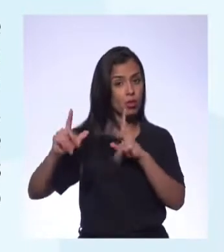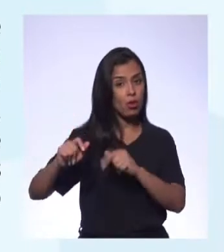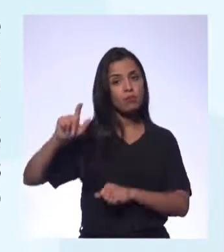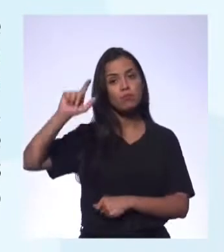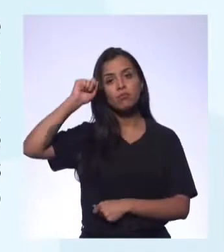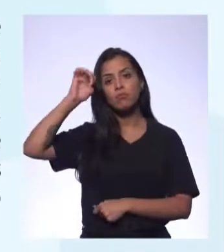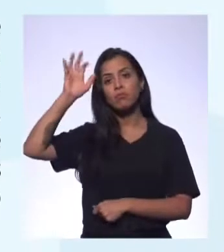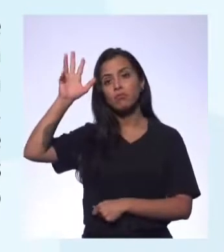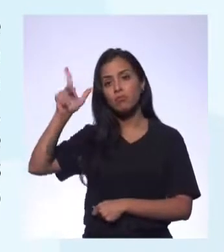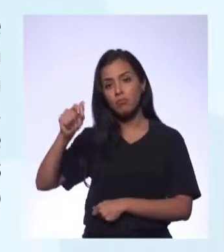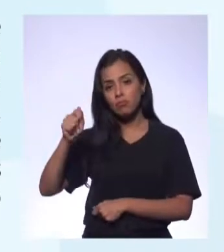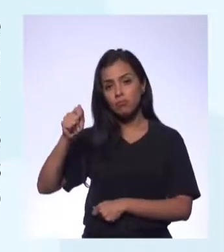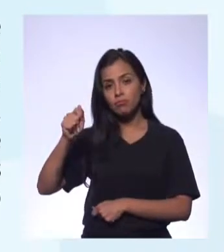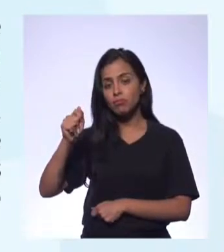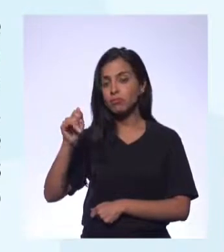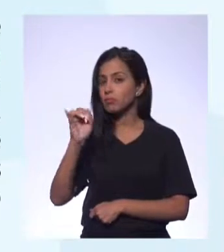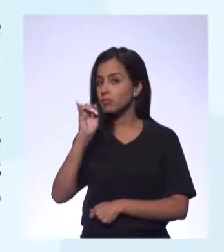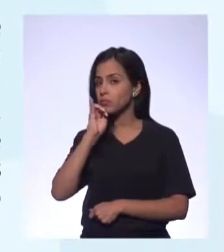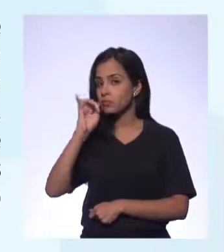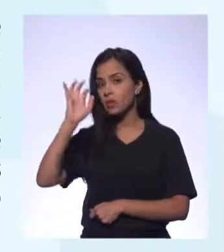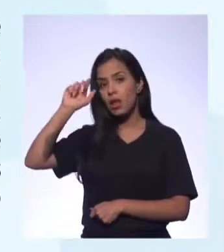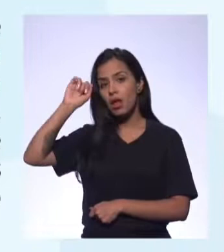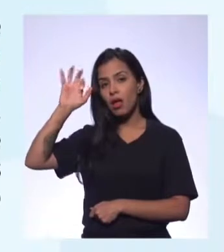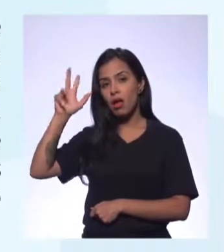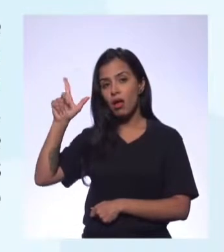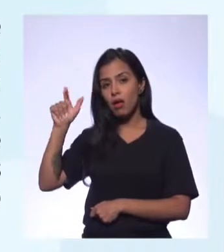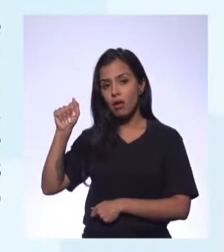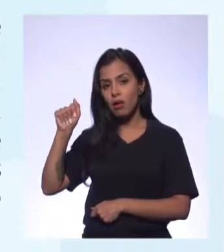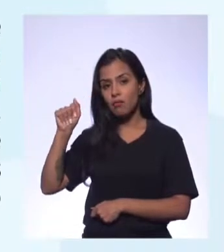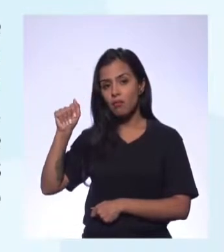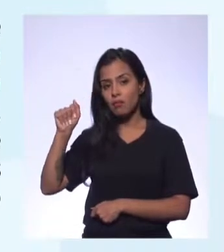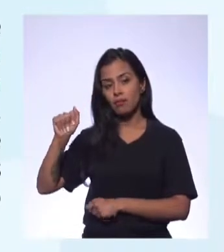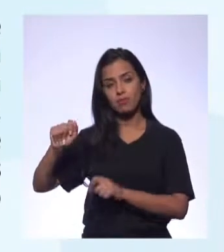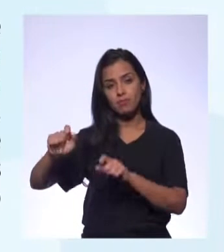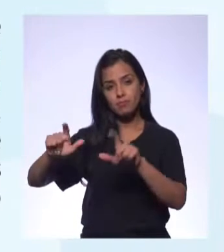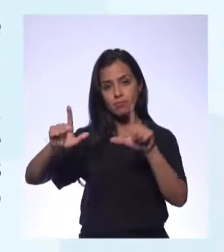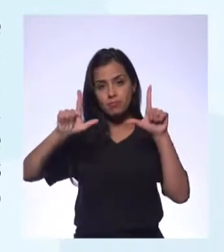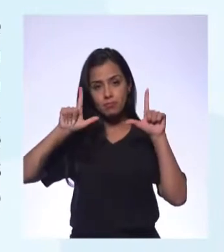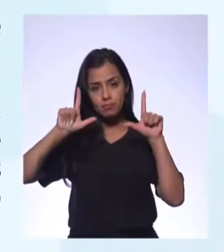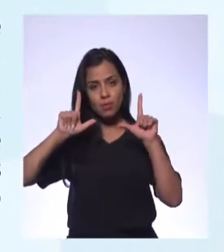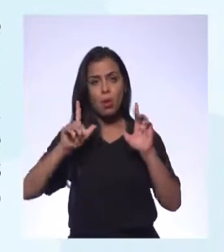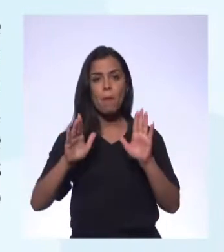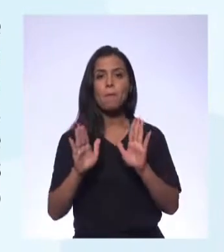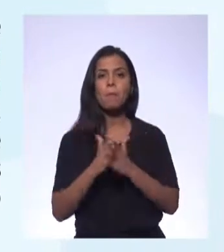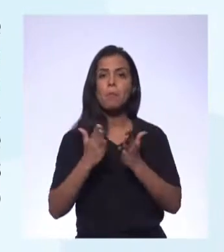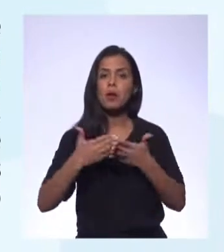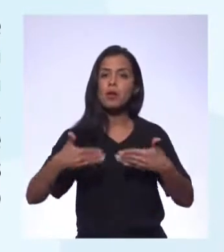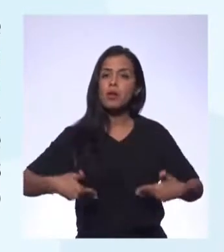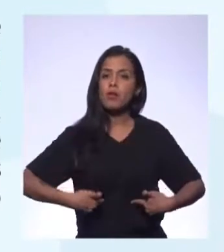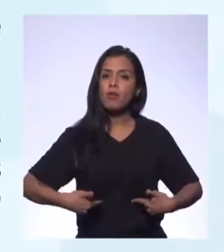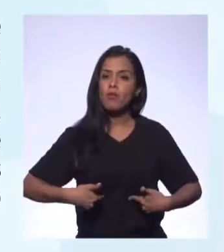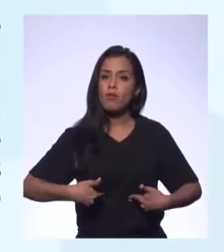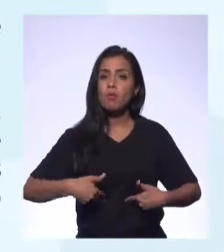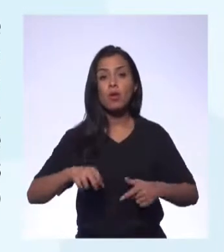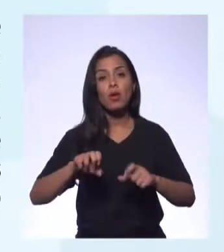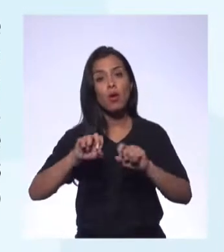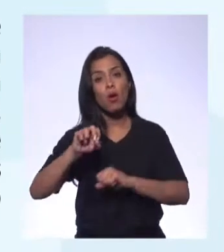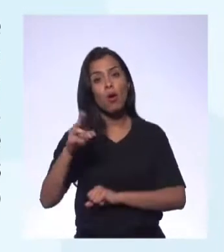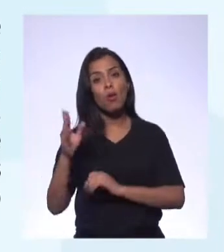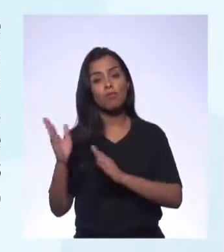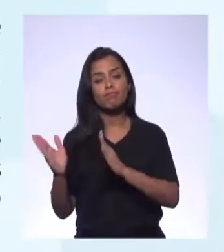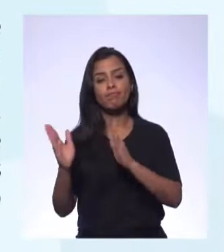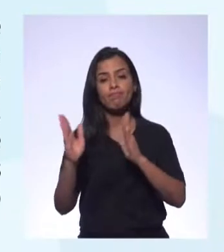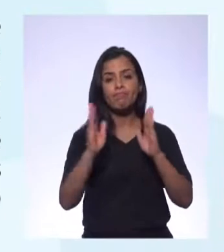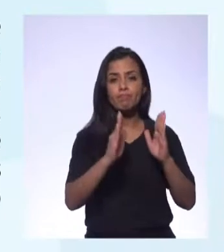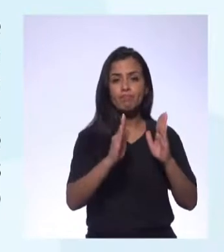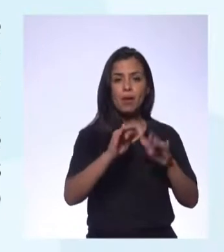um lado, como uma África que representaria a pobreza, a fome, de outro, como uma África idílica,